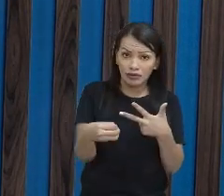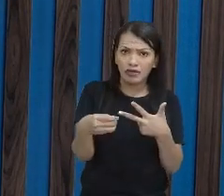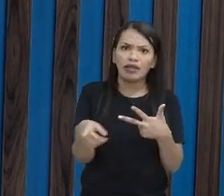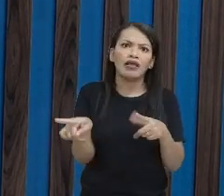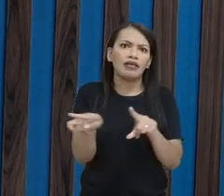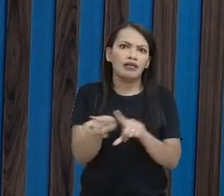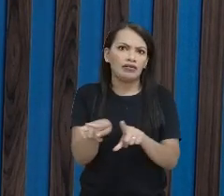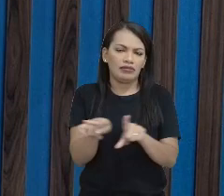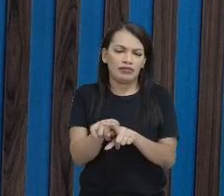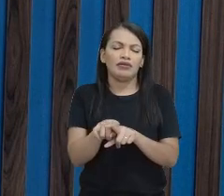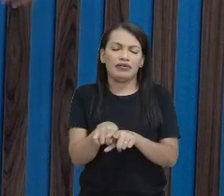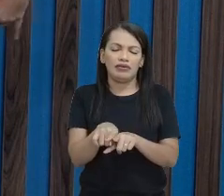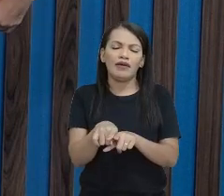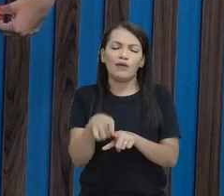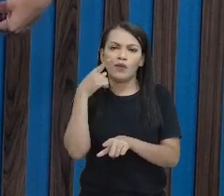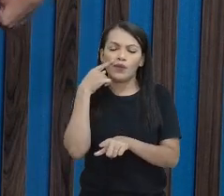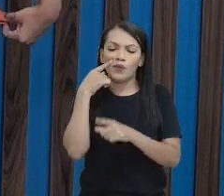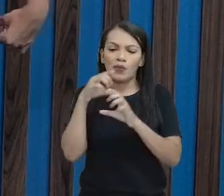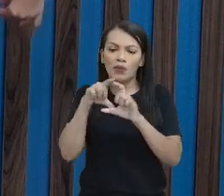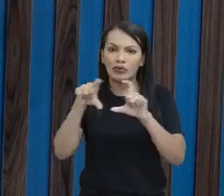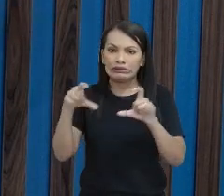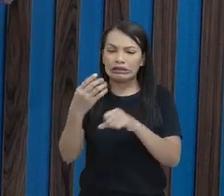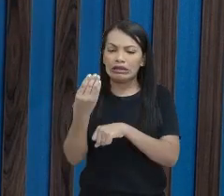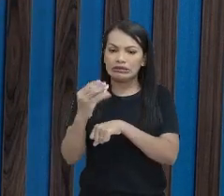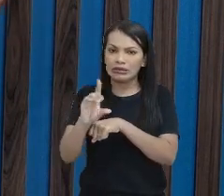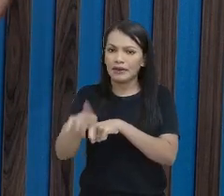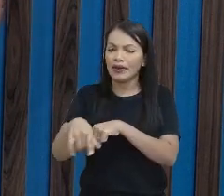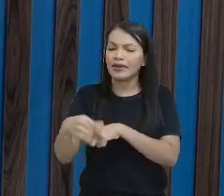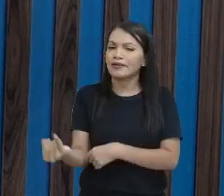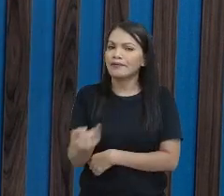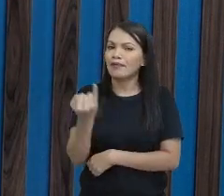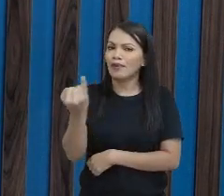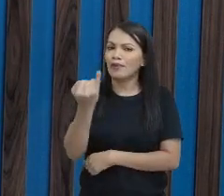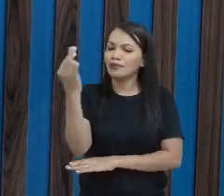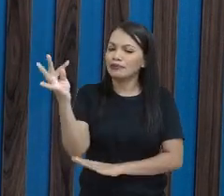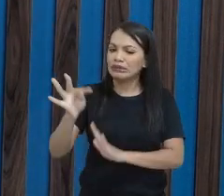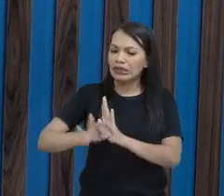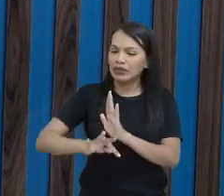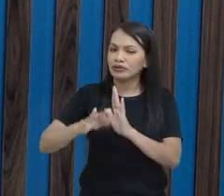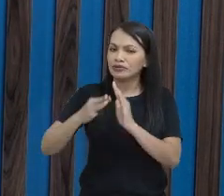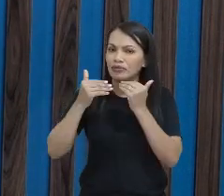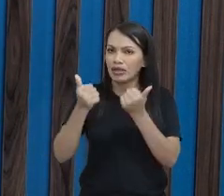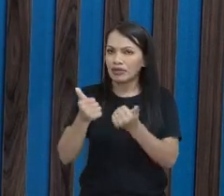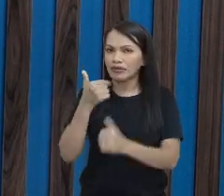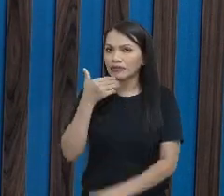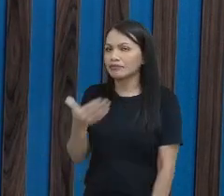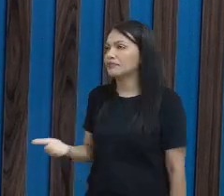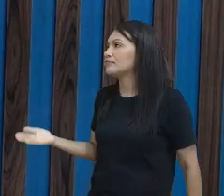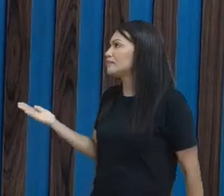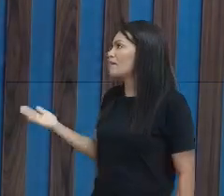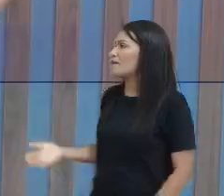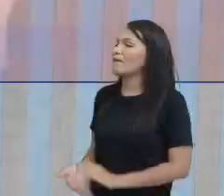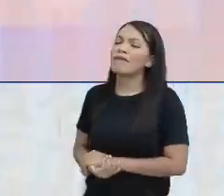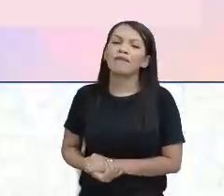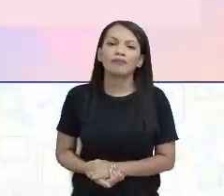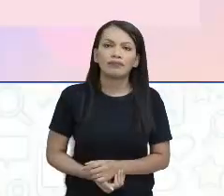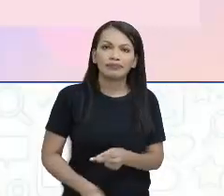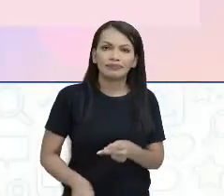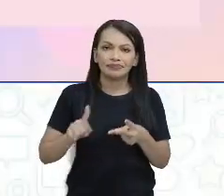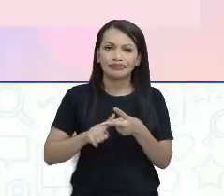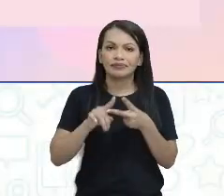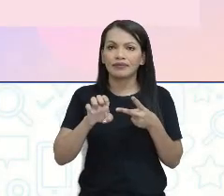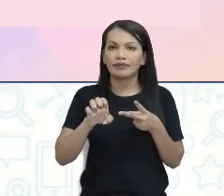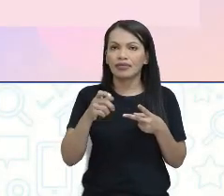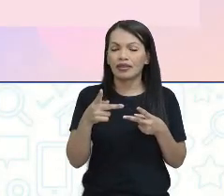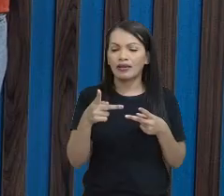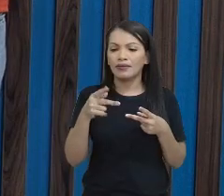texto mais rico argumentativamente, tá? Temos também a epígrafe. A epígrafe, eu confesso que